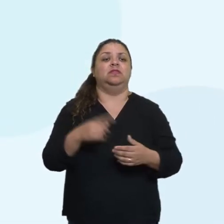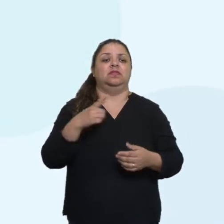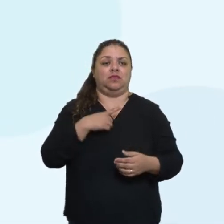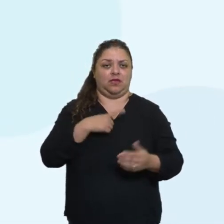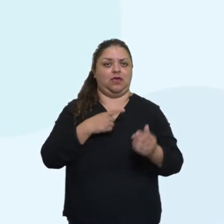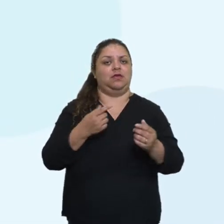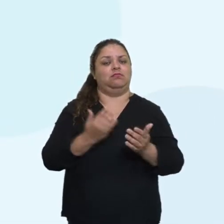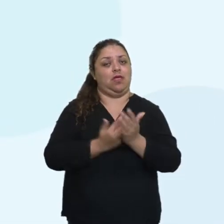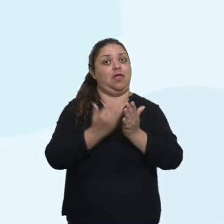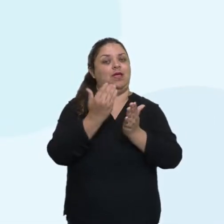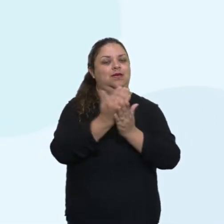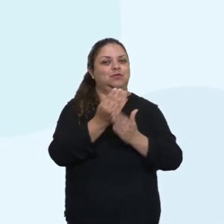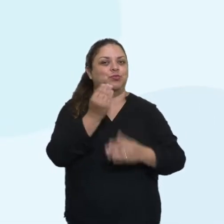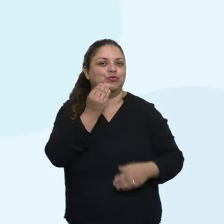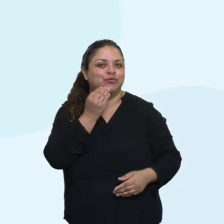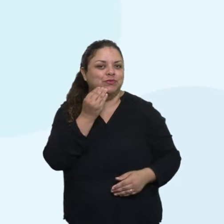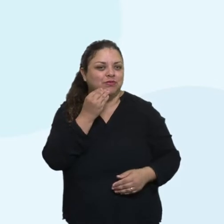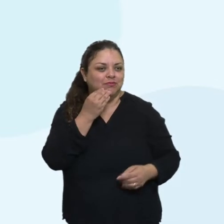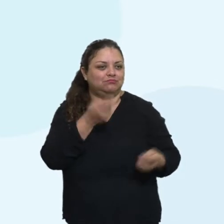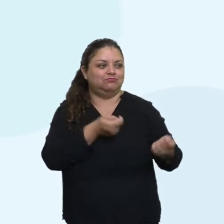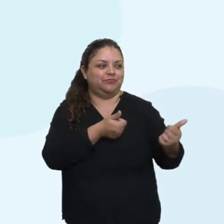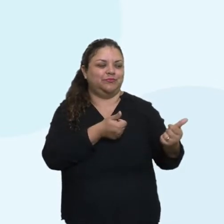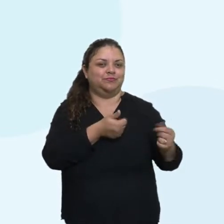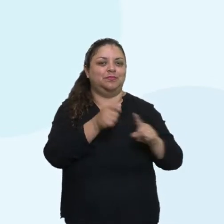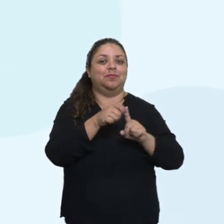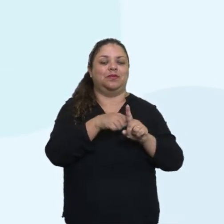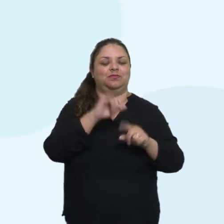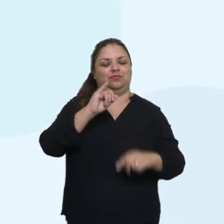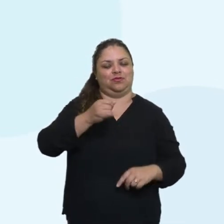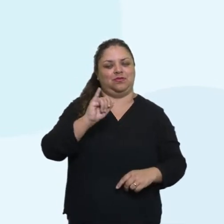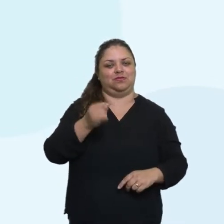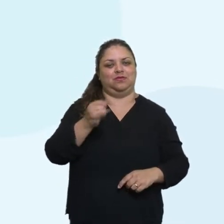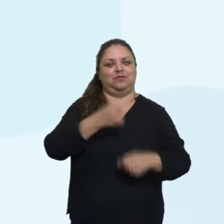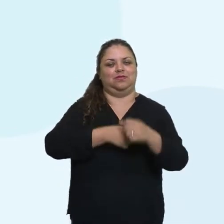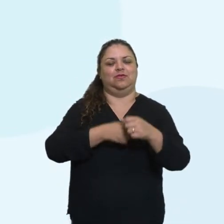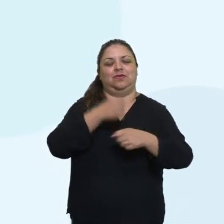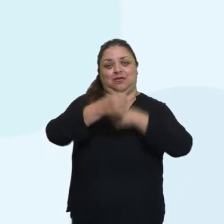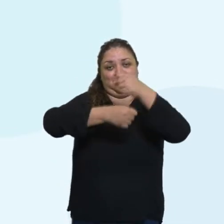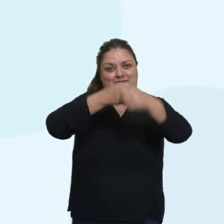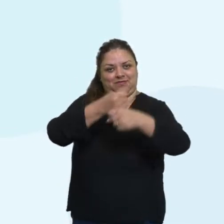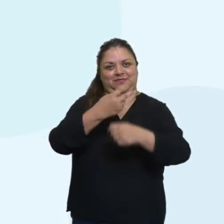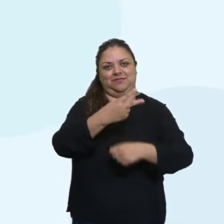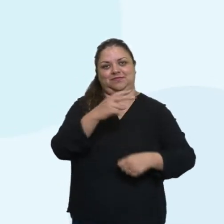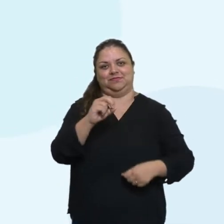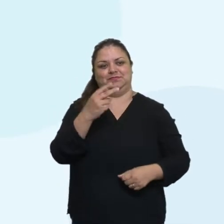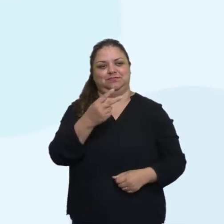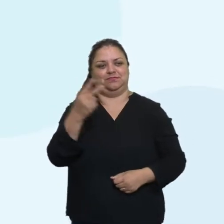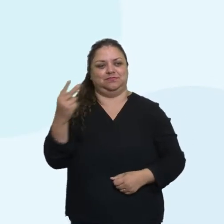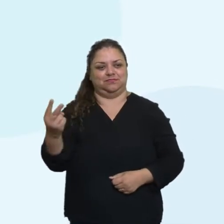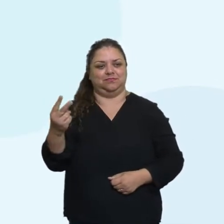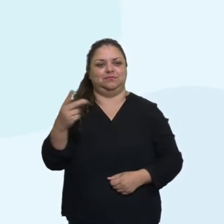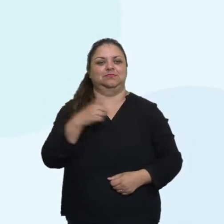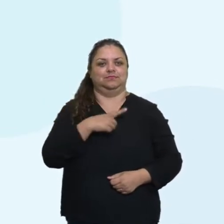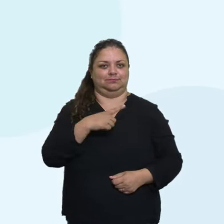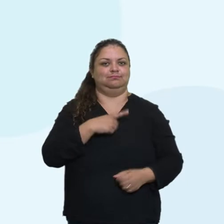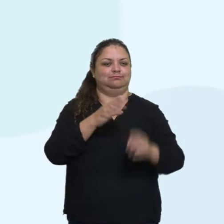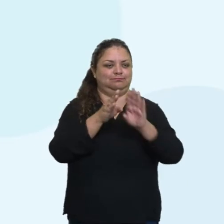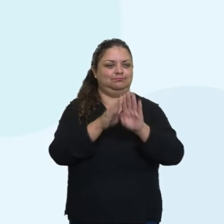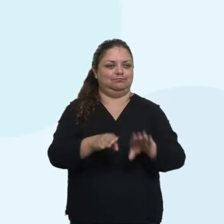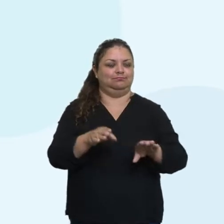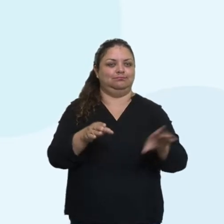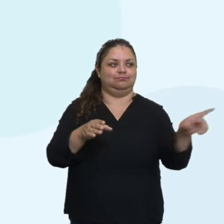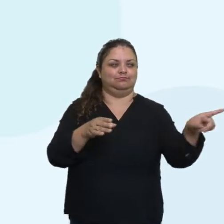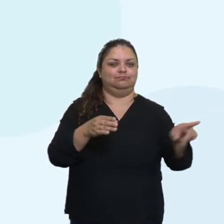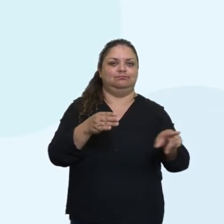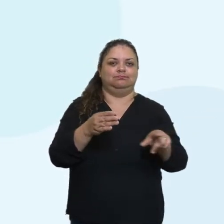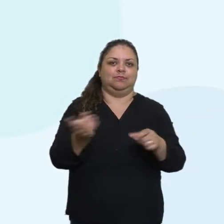adicional em janeiro de 2022 participando das aulas de recuperação para